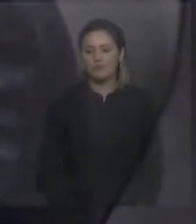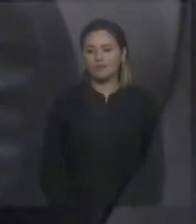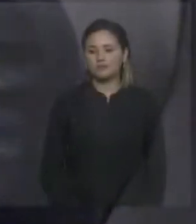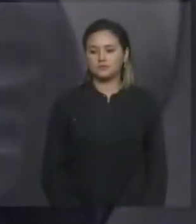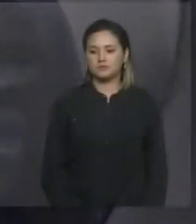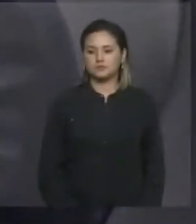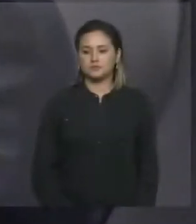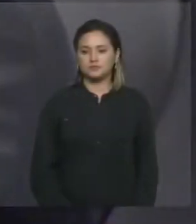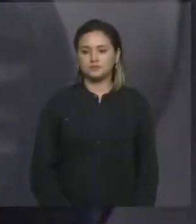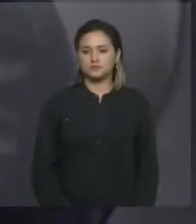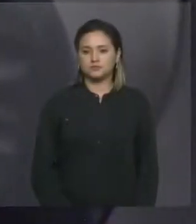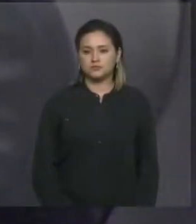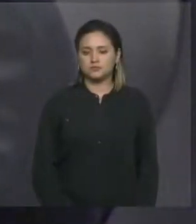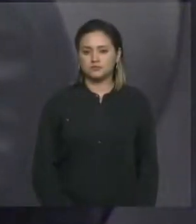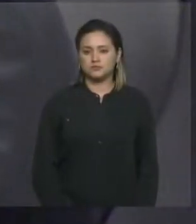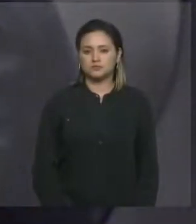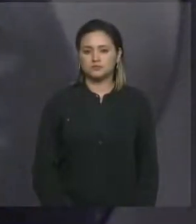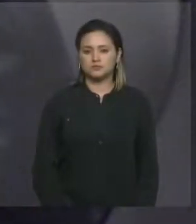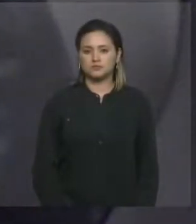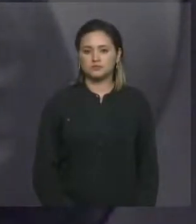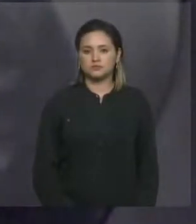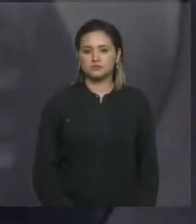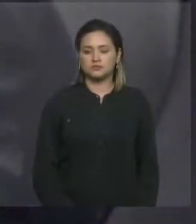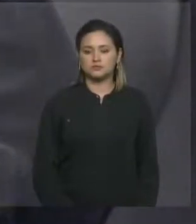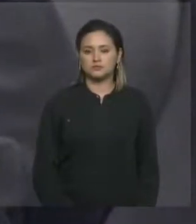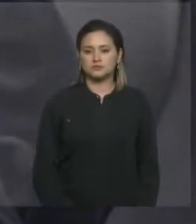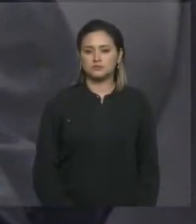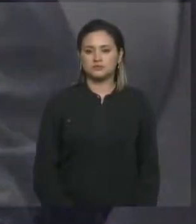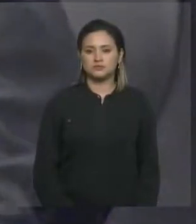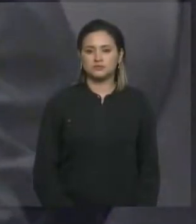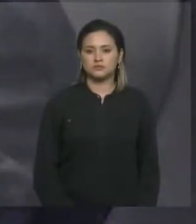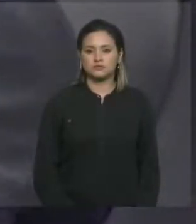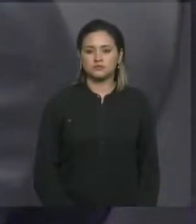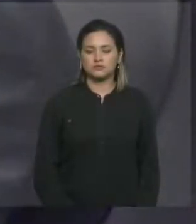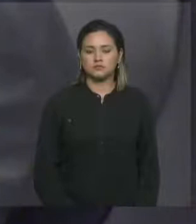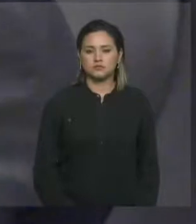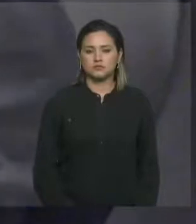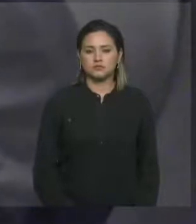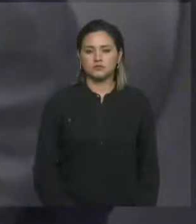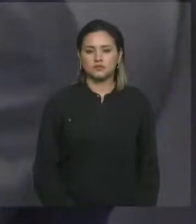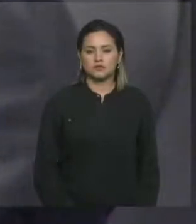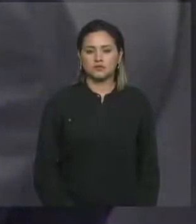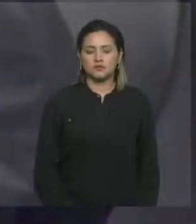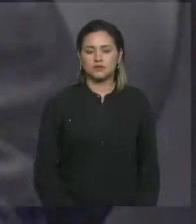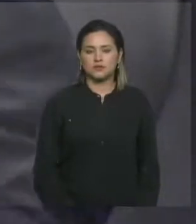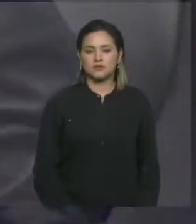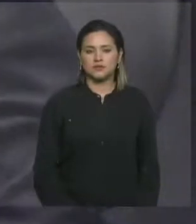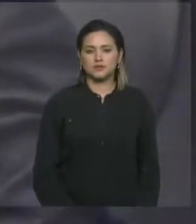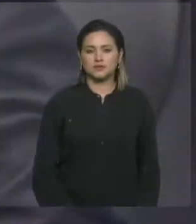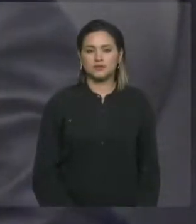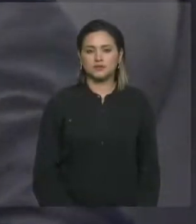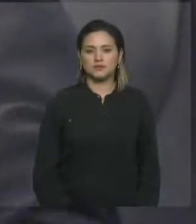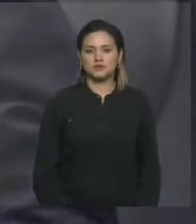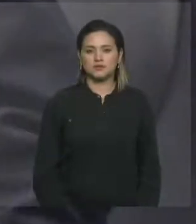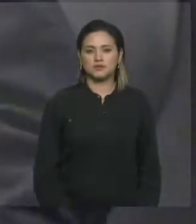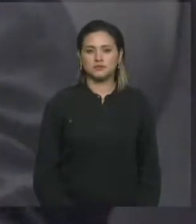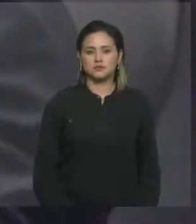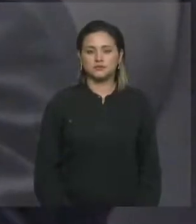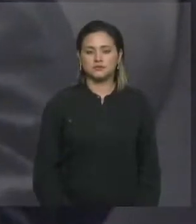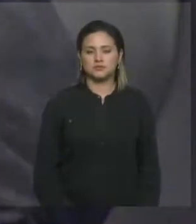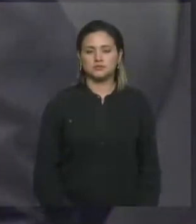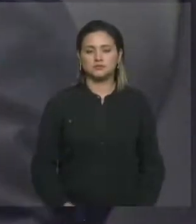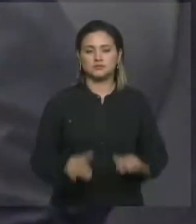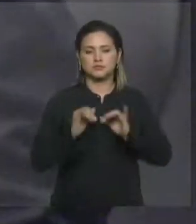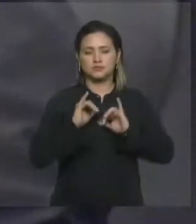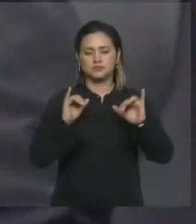à distância, a domicílio, não seja desativado, que já pararam semana passada, por causa desse comunicado, que não vai mais ter o